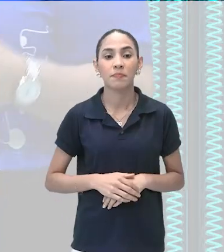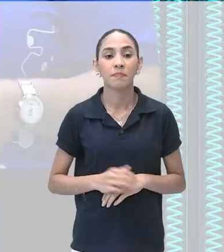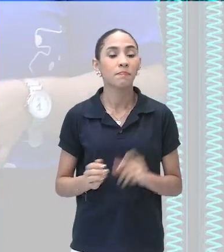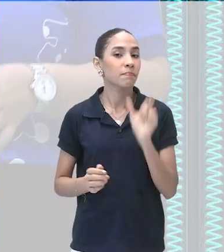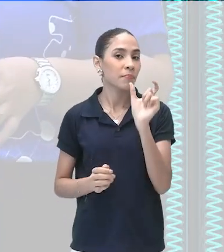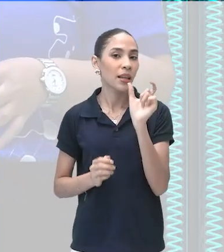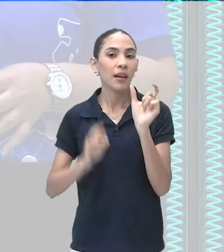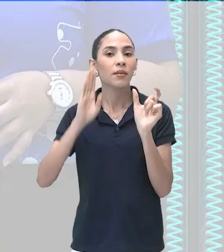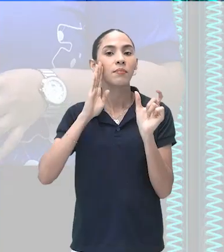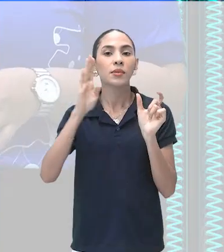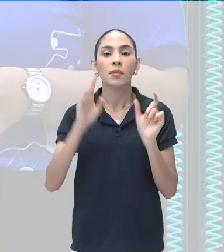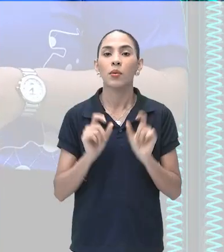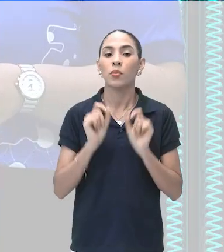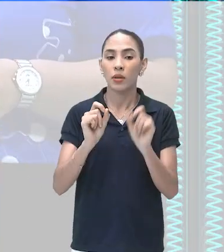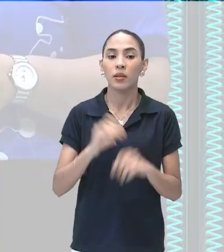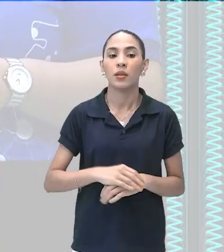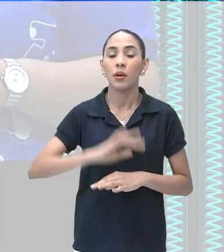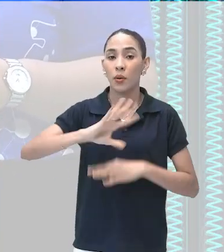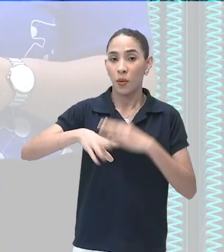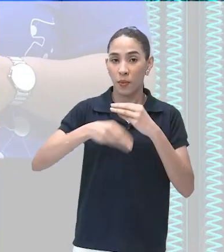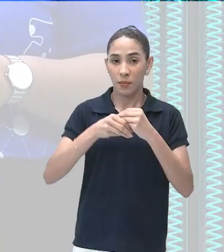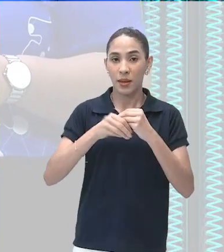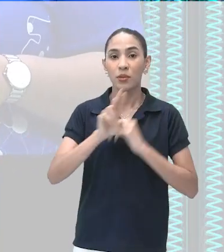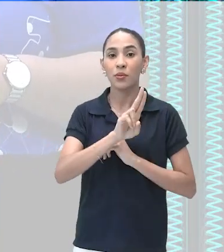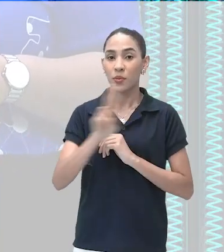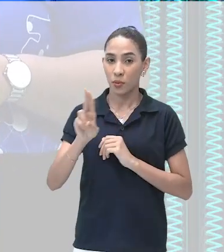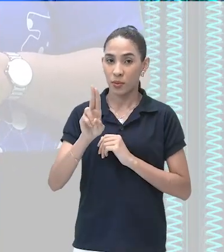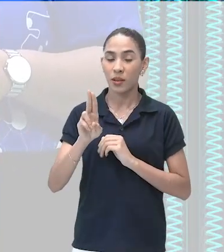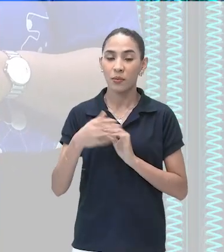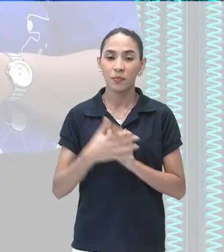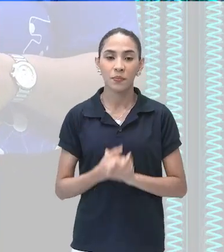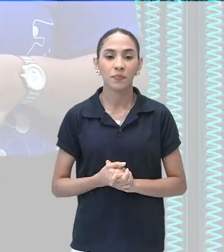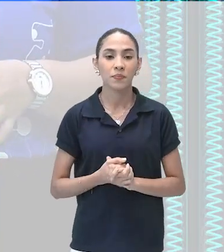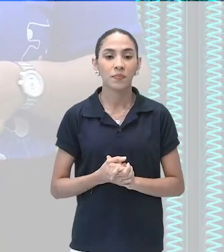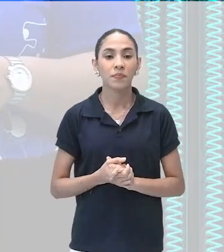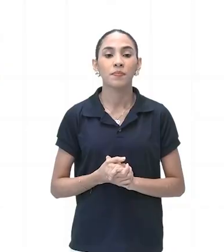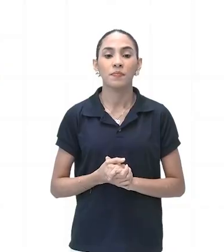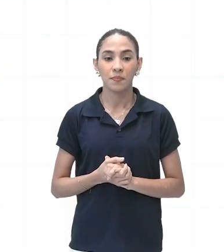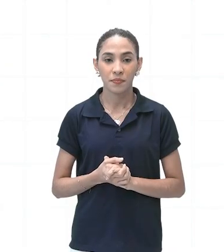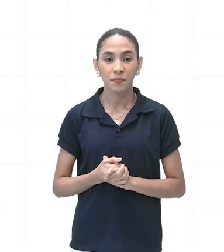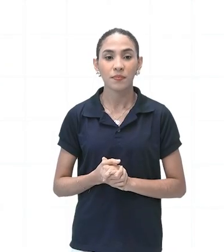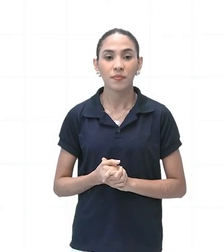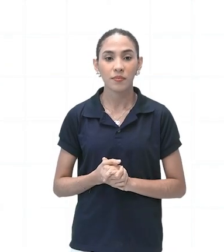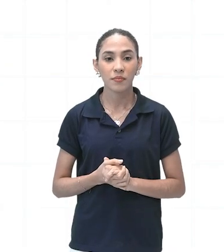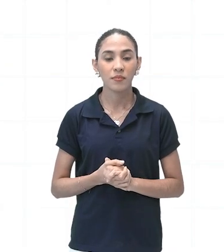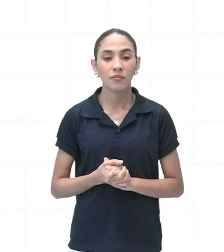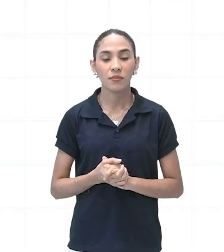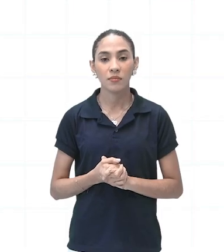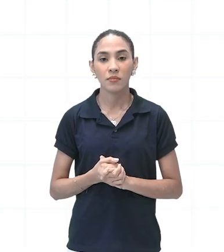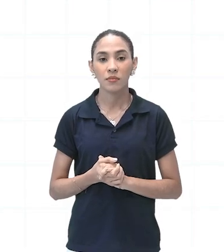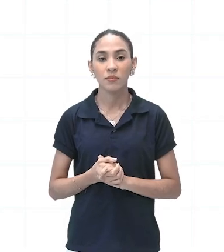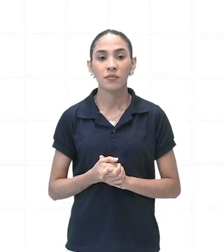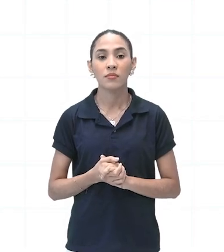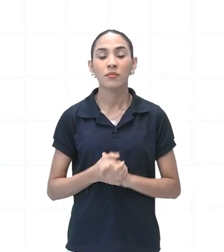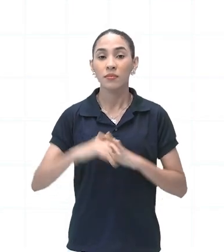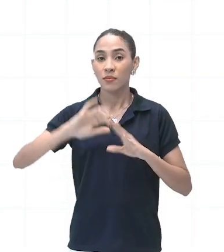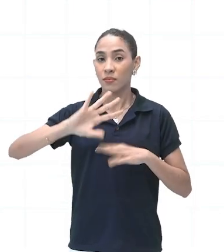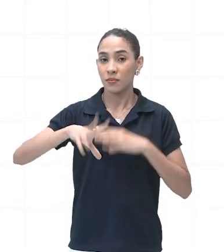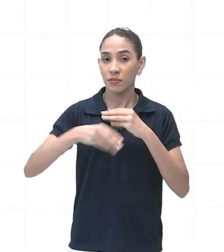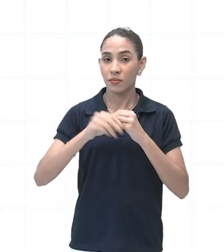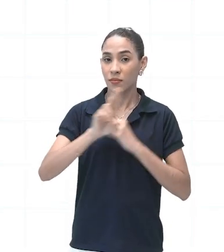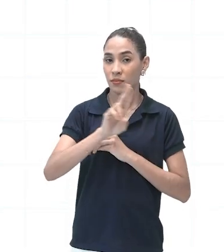termo integrante é justamente o complemento nominal. Então vamos a ele, olhem só.